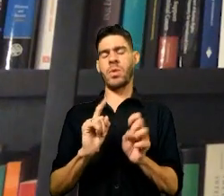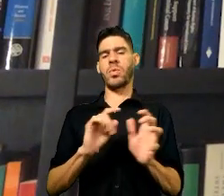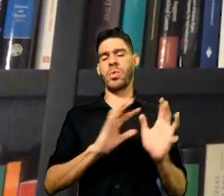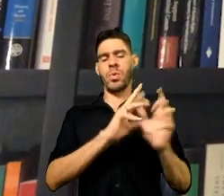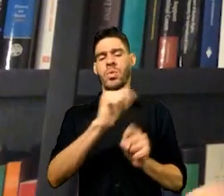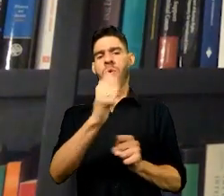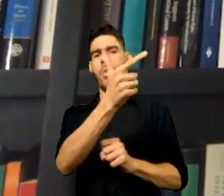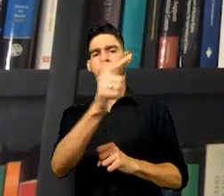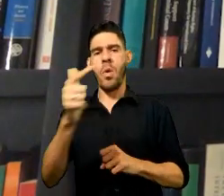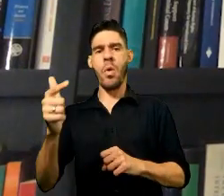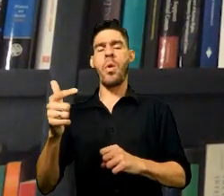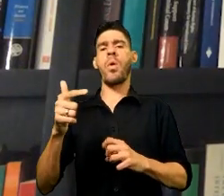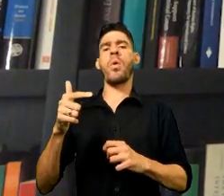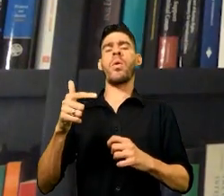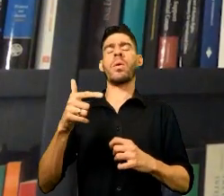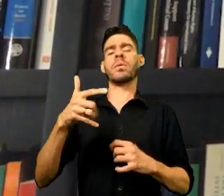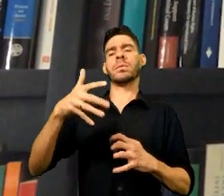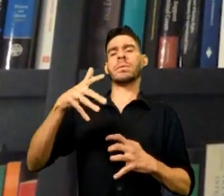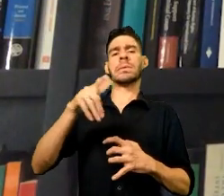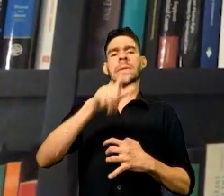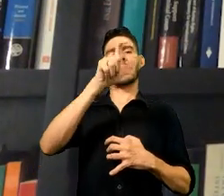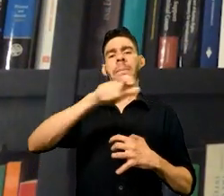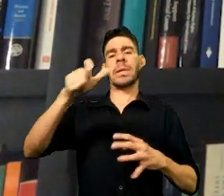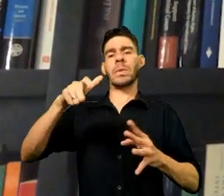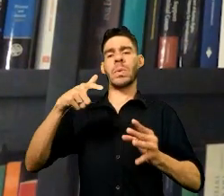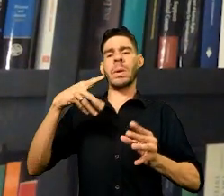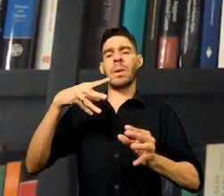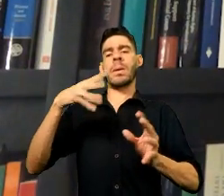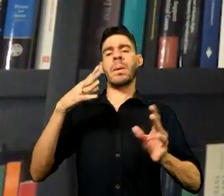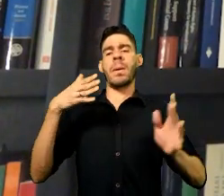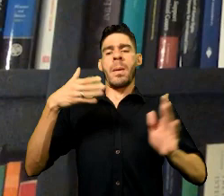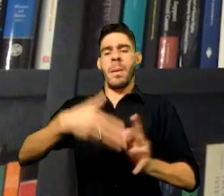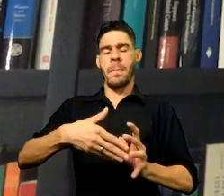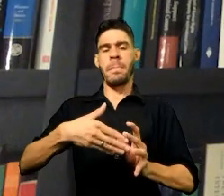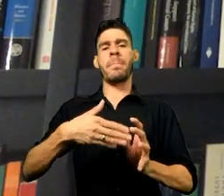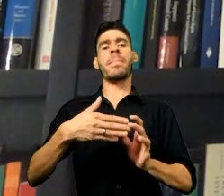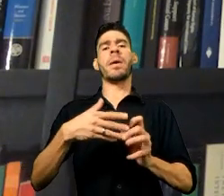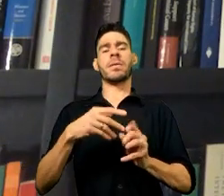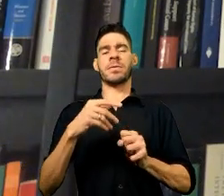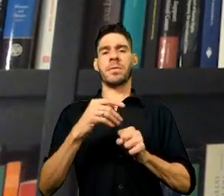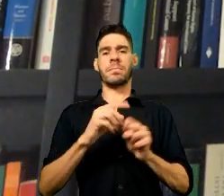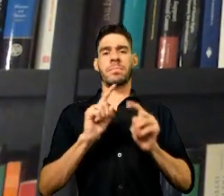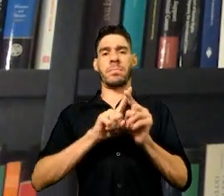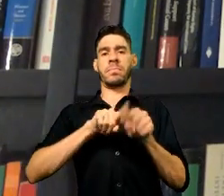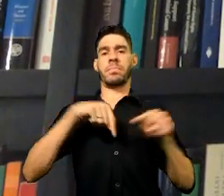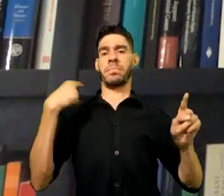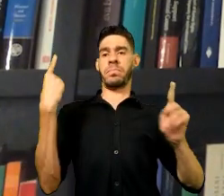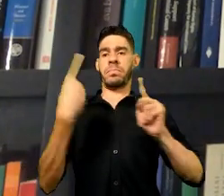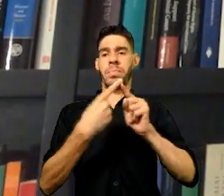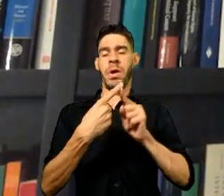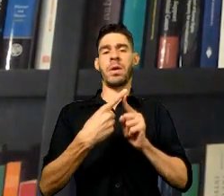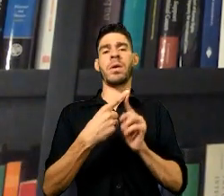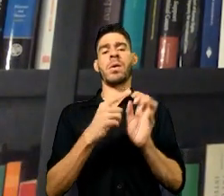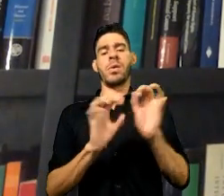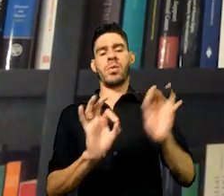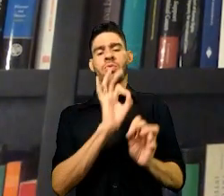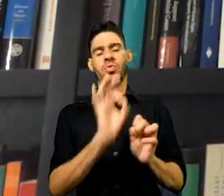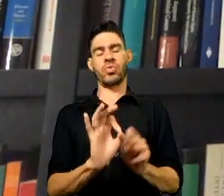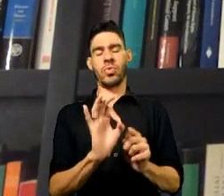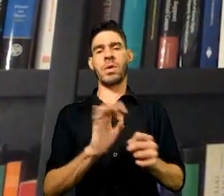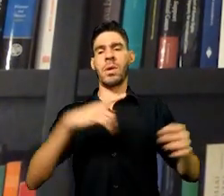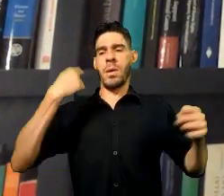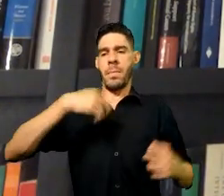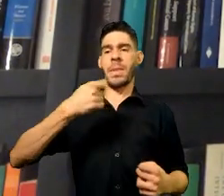do juiz, mas de todas as demais partes que participam deste ato. O